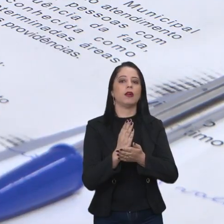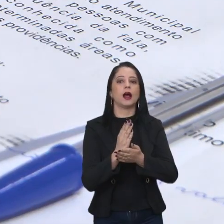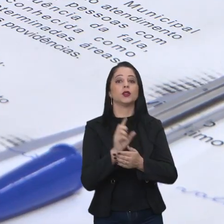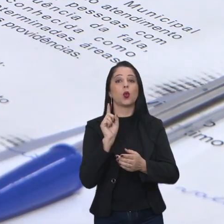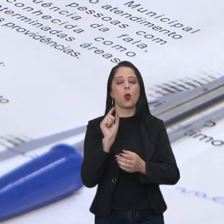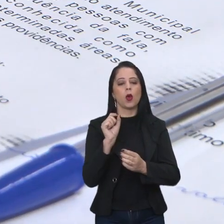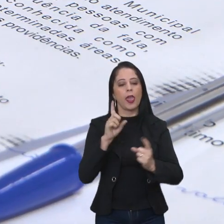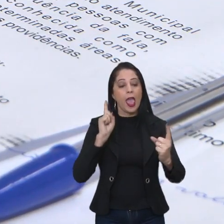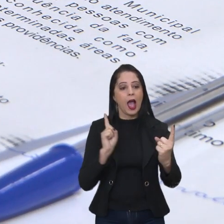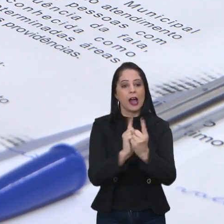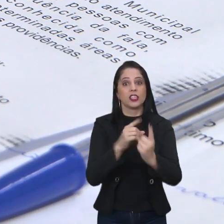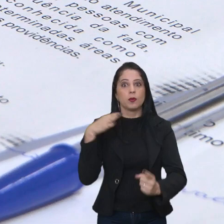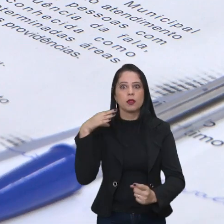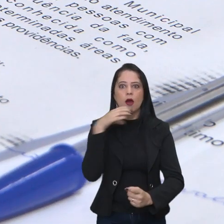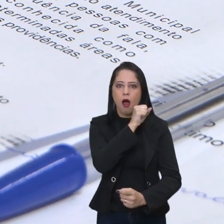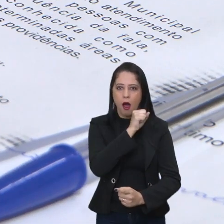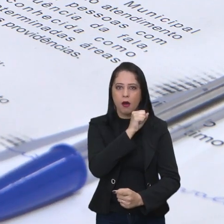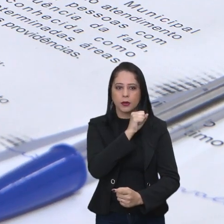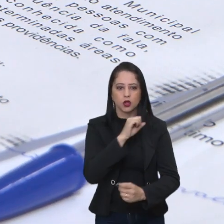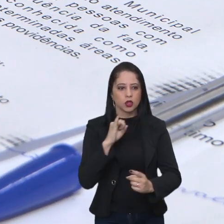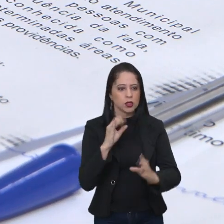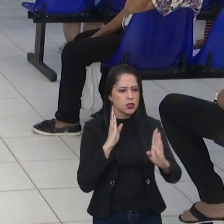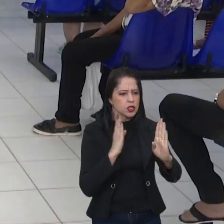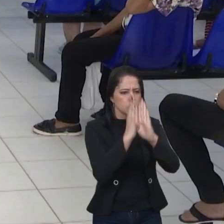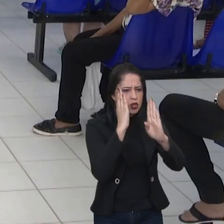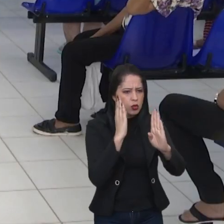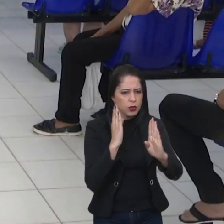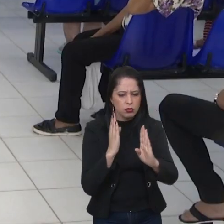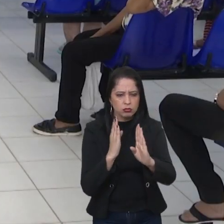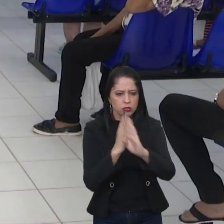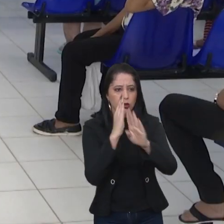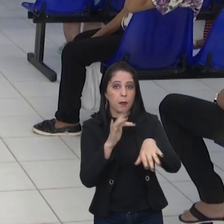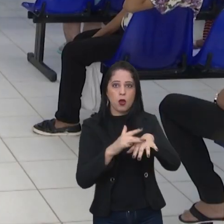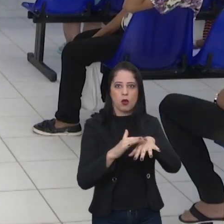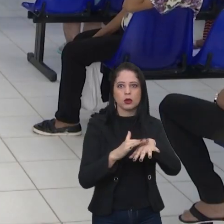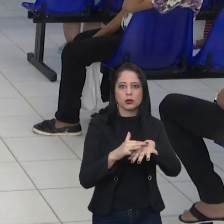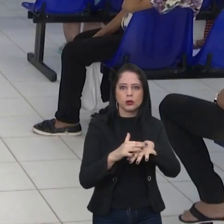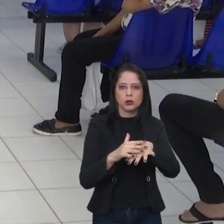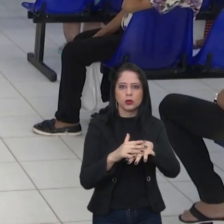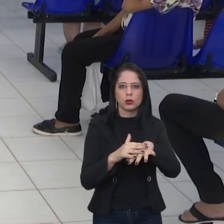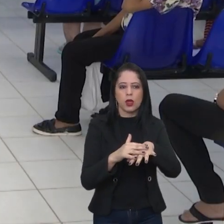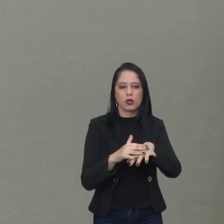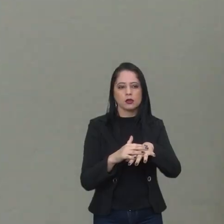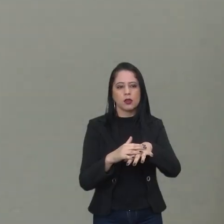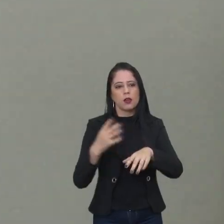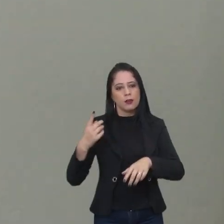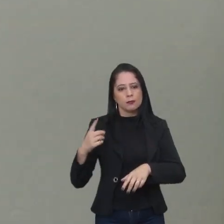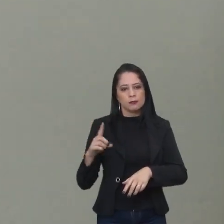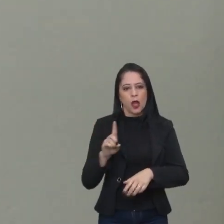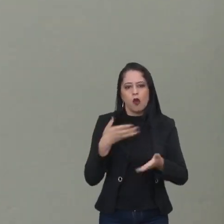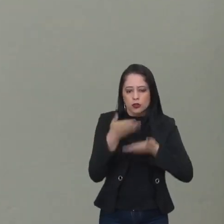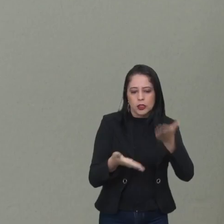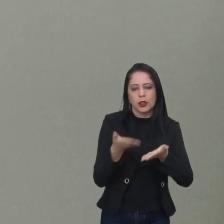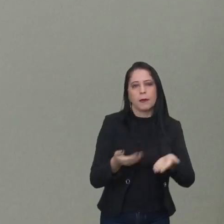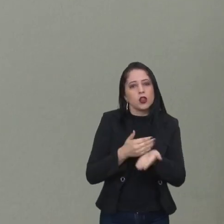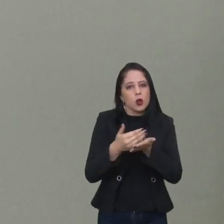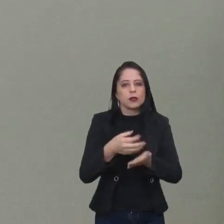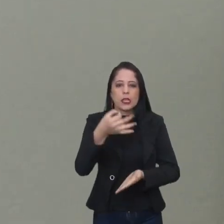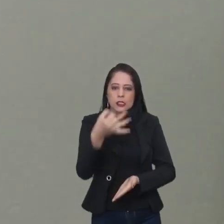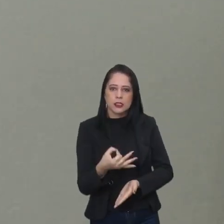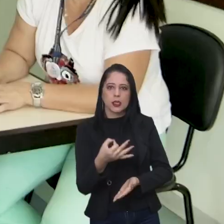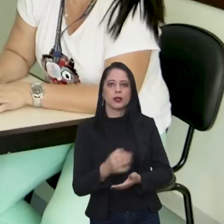o projeto vai assegurar o atendimento imediato assim que for solicitado pelo médico ou outro profissional